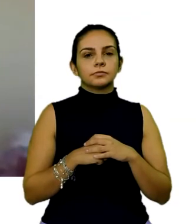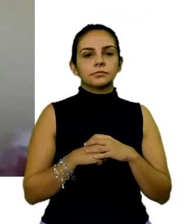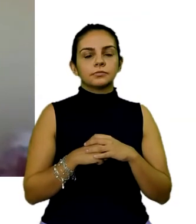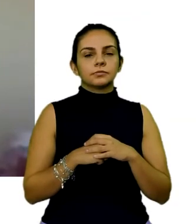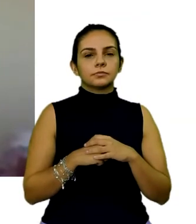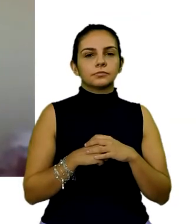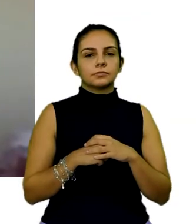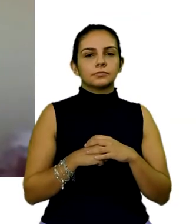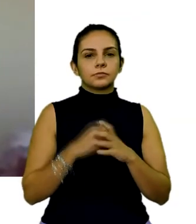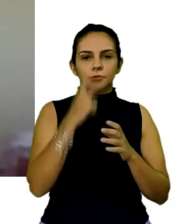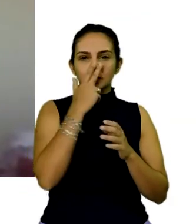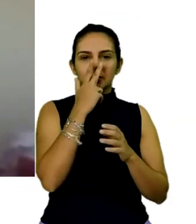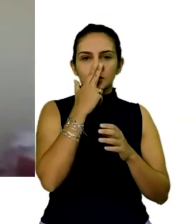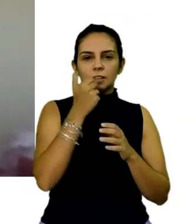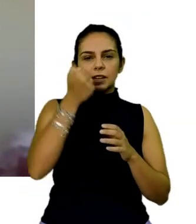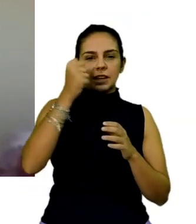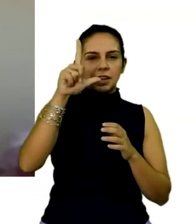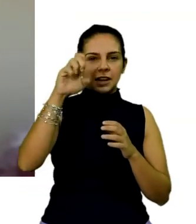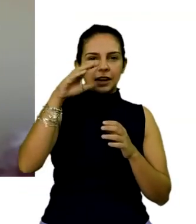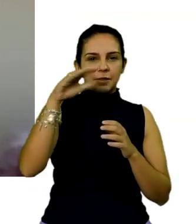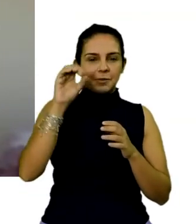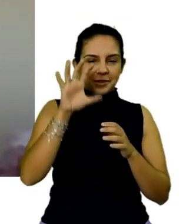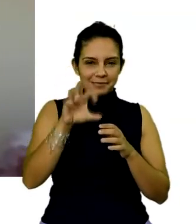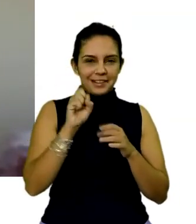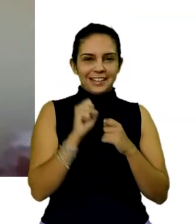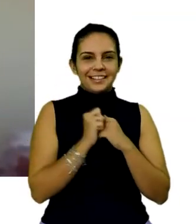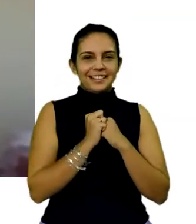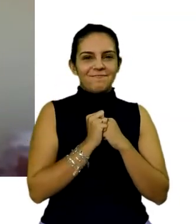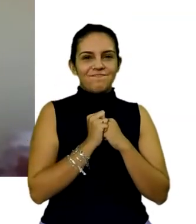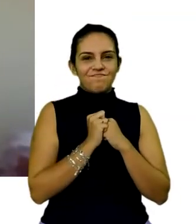eu acho que o alemãozinho está pegando, viu?